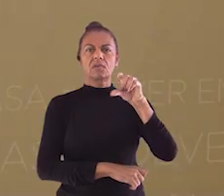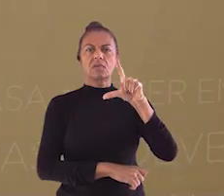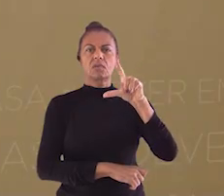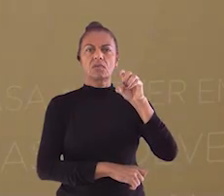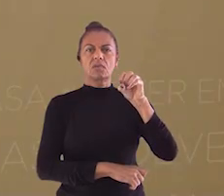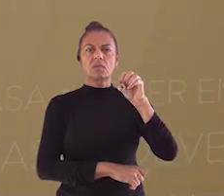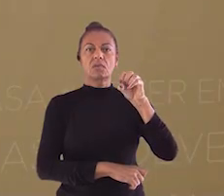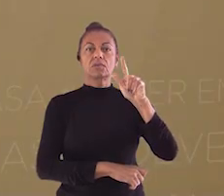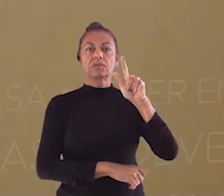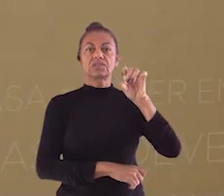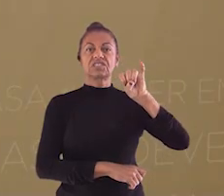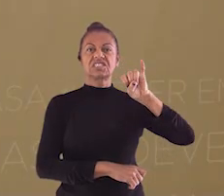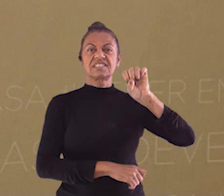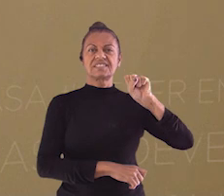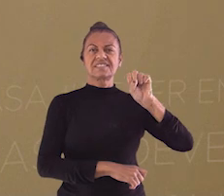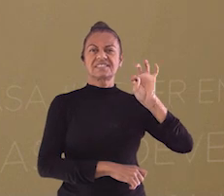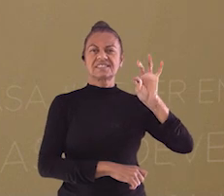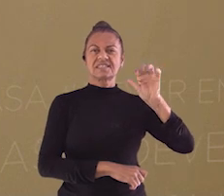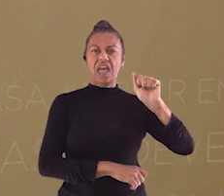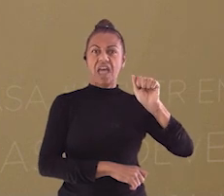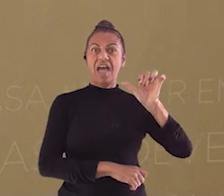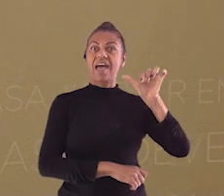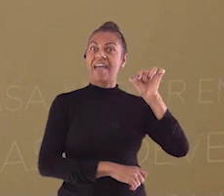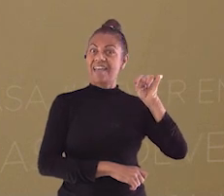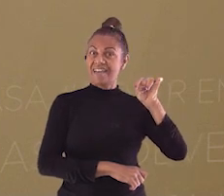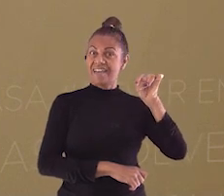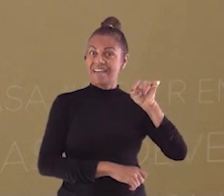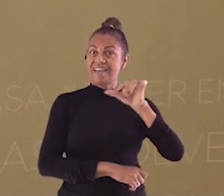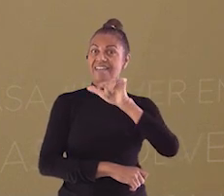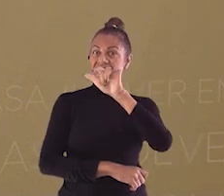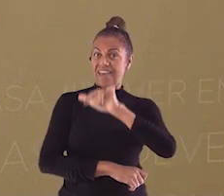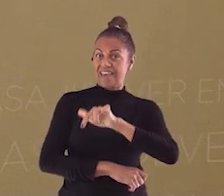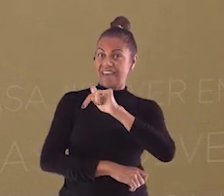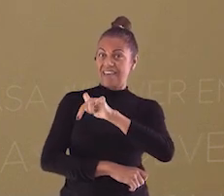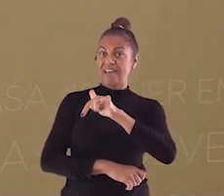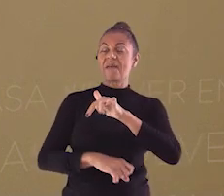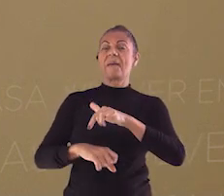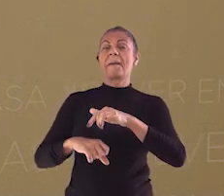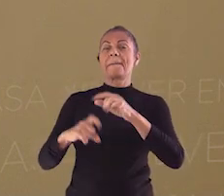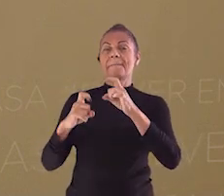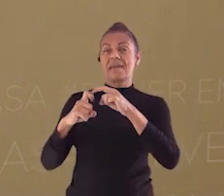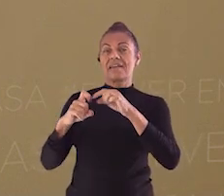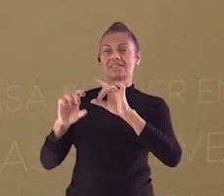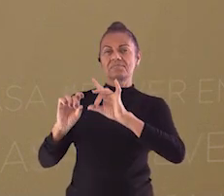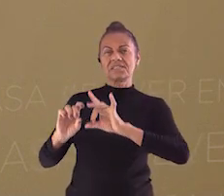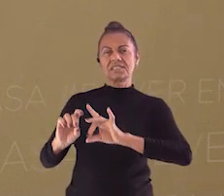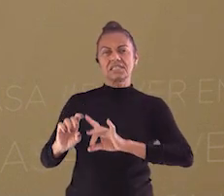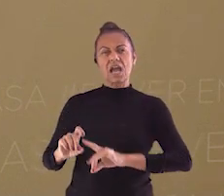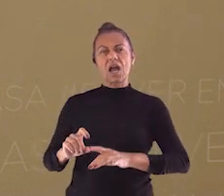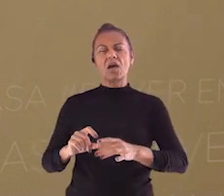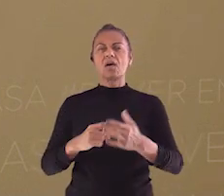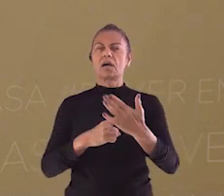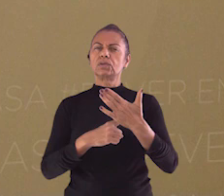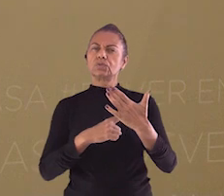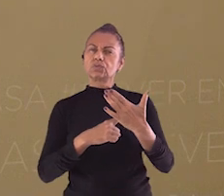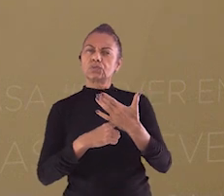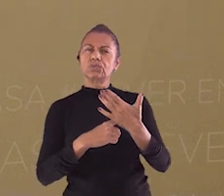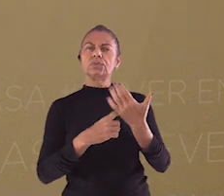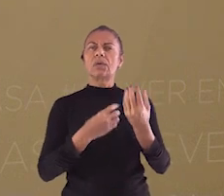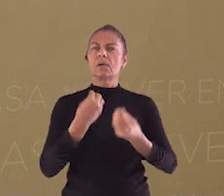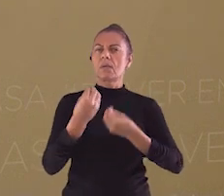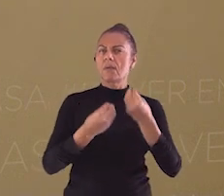lentes não são usadas apenas como corretoras da visão. Vamos conhecer instrumentos ópticos e